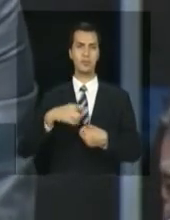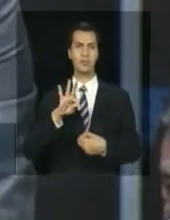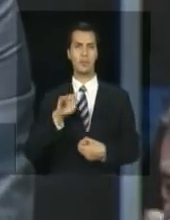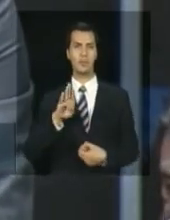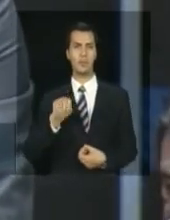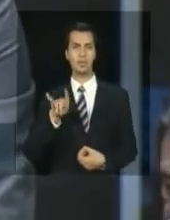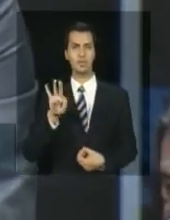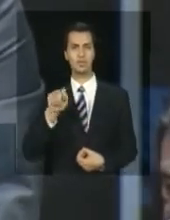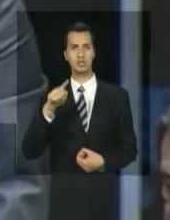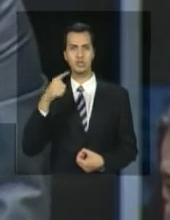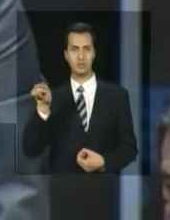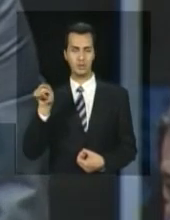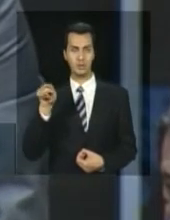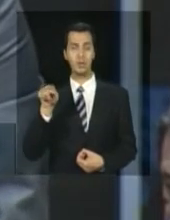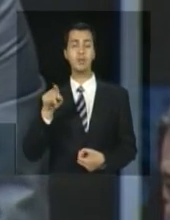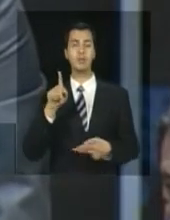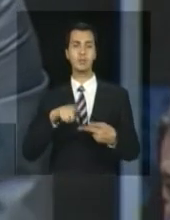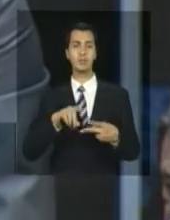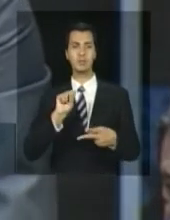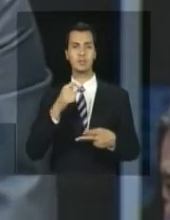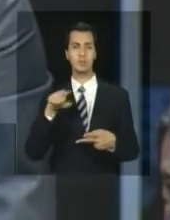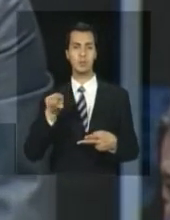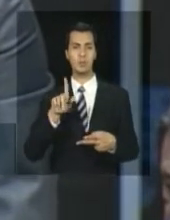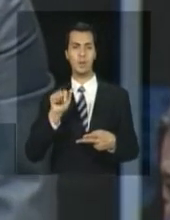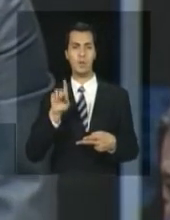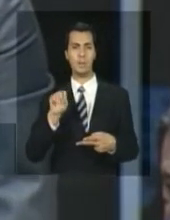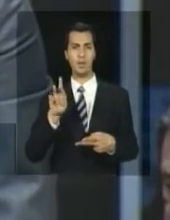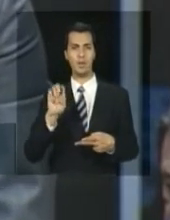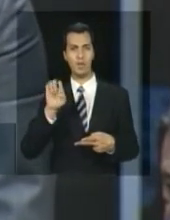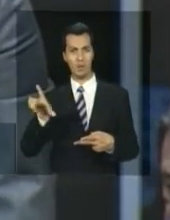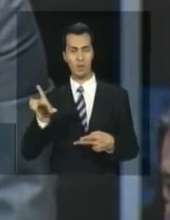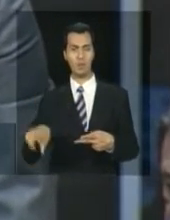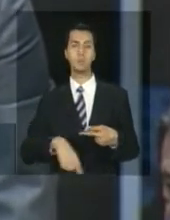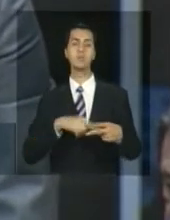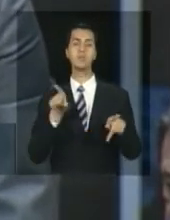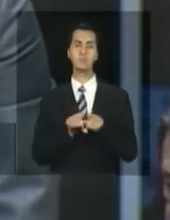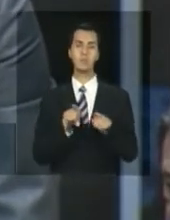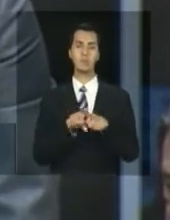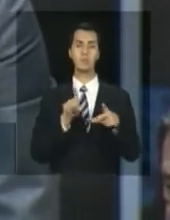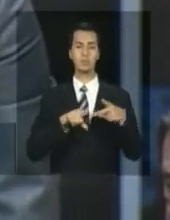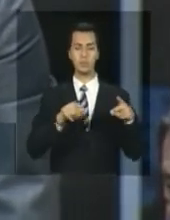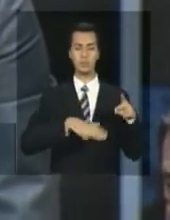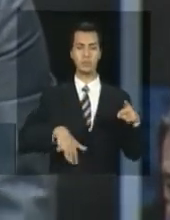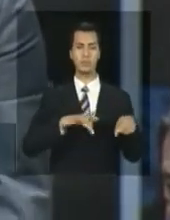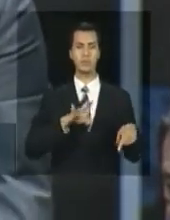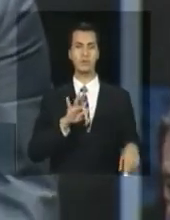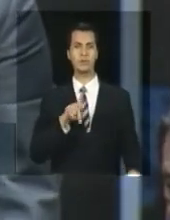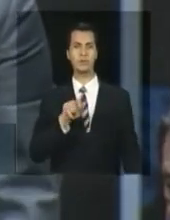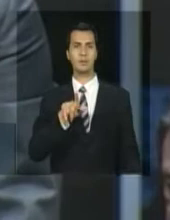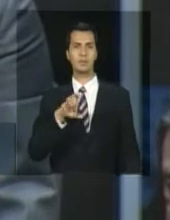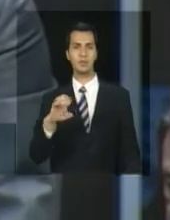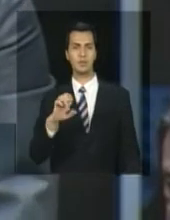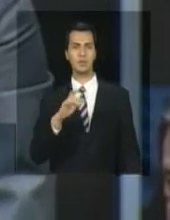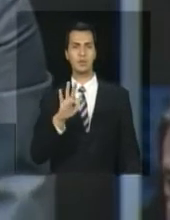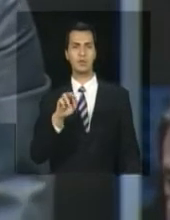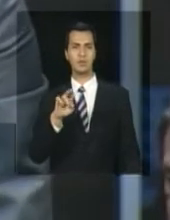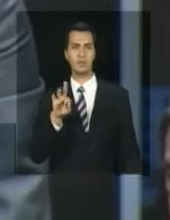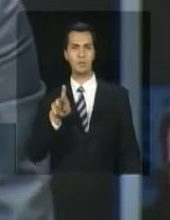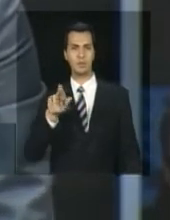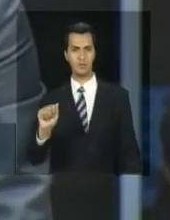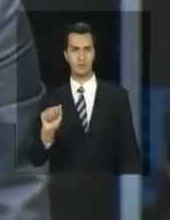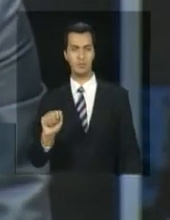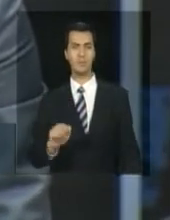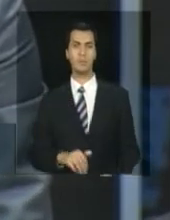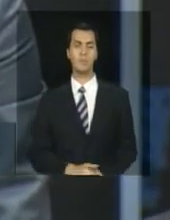e São Gabriel da Cachoeira, no Amazonas, e na região da Tríplice Fronteira. Em 2012,